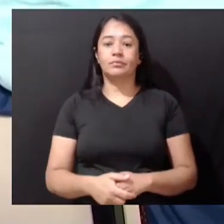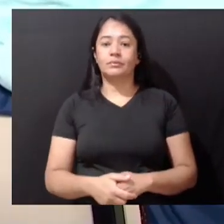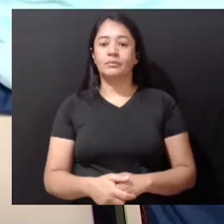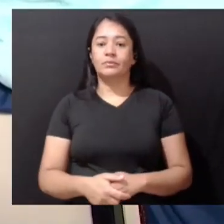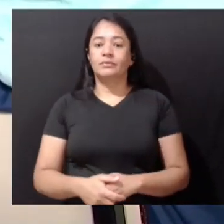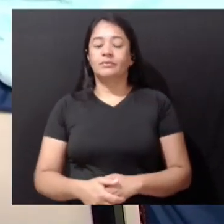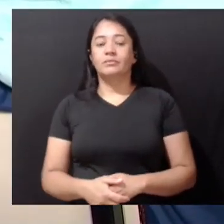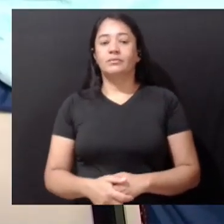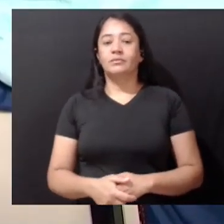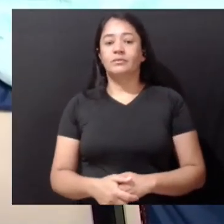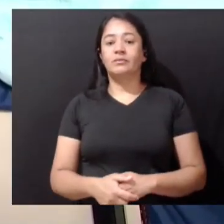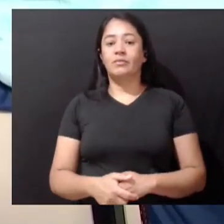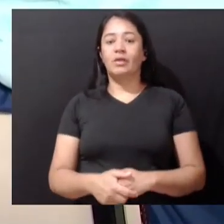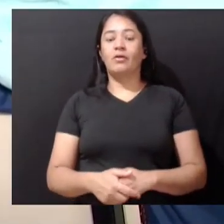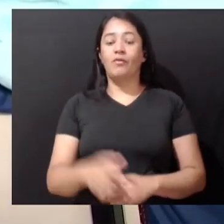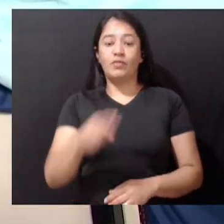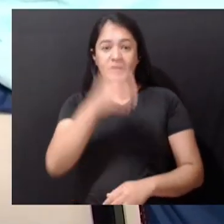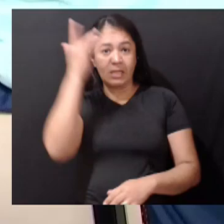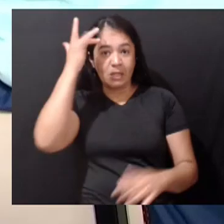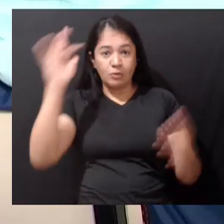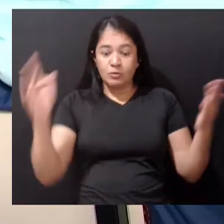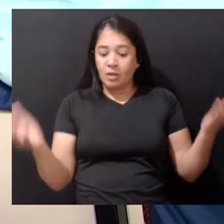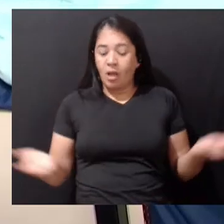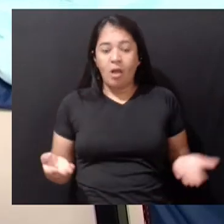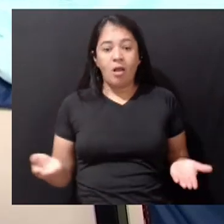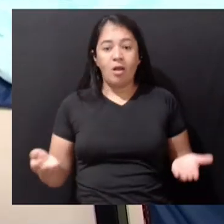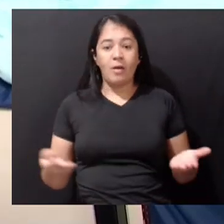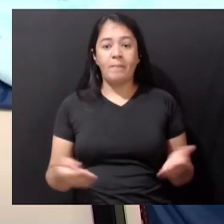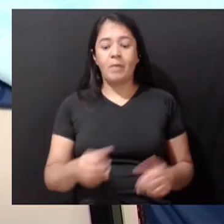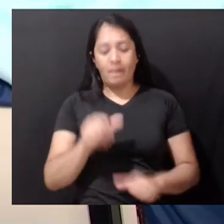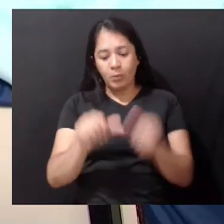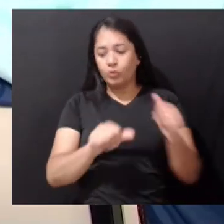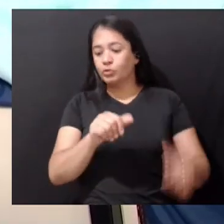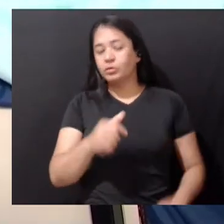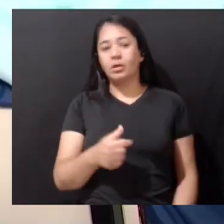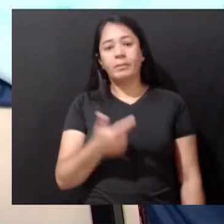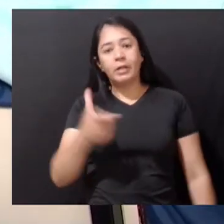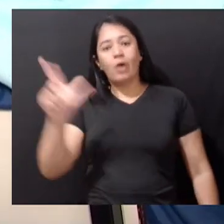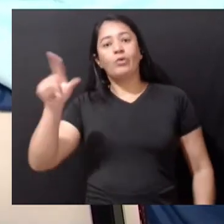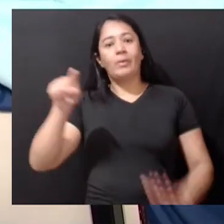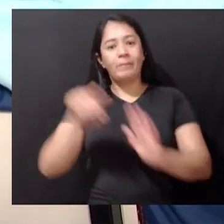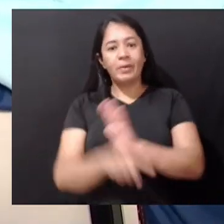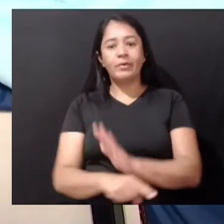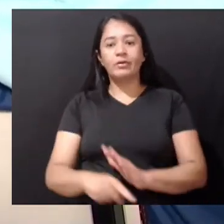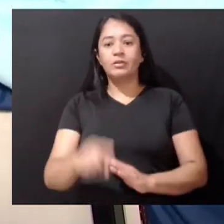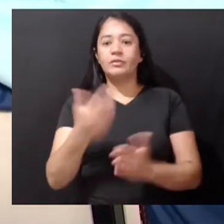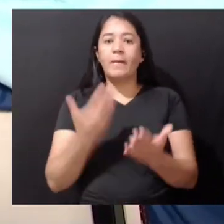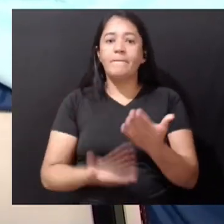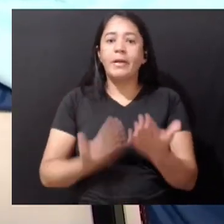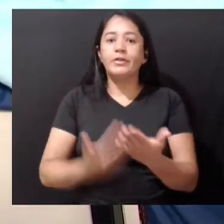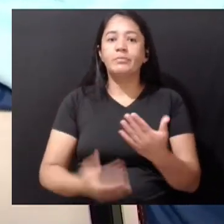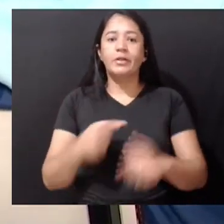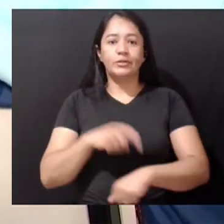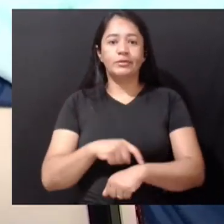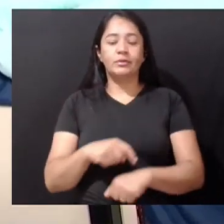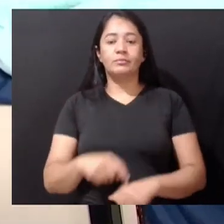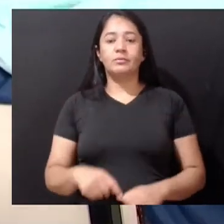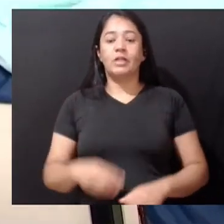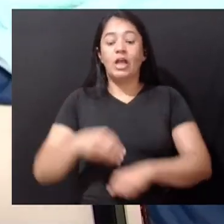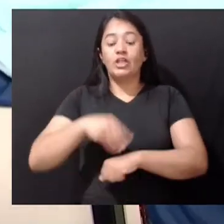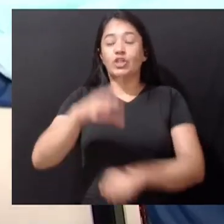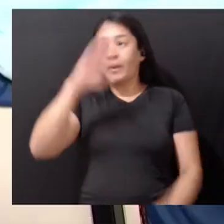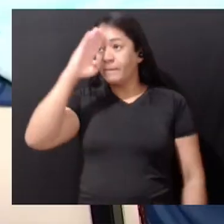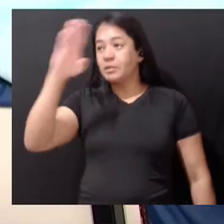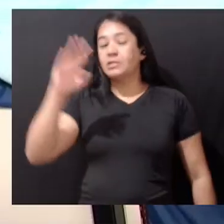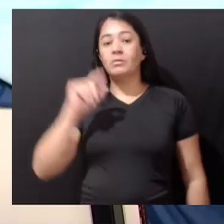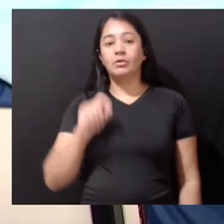você não sabe de onde ela vem, e que você está perdendo tempo e ela não vai acontecer. Então, a dica principal do Enem é que